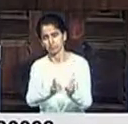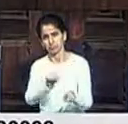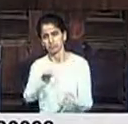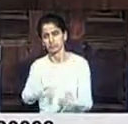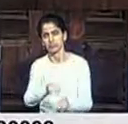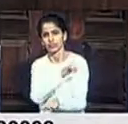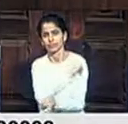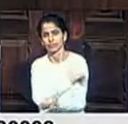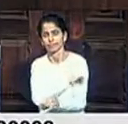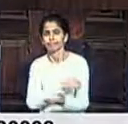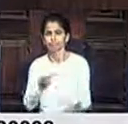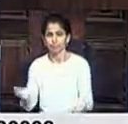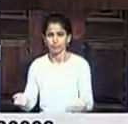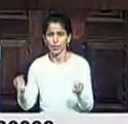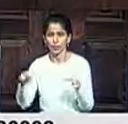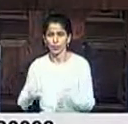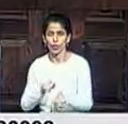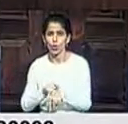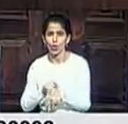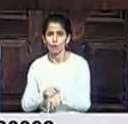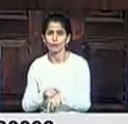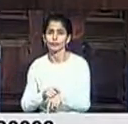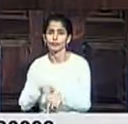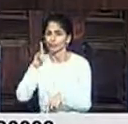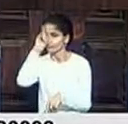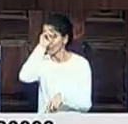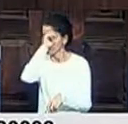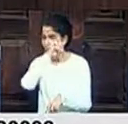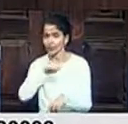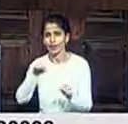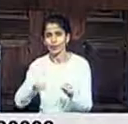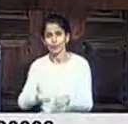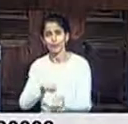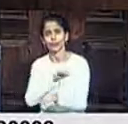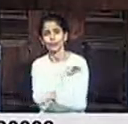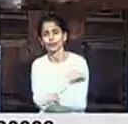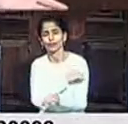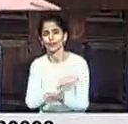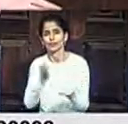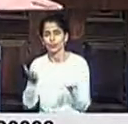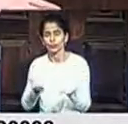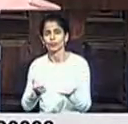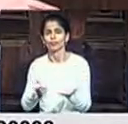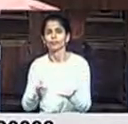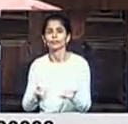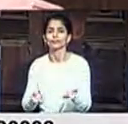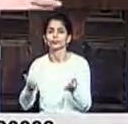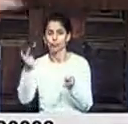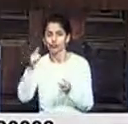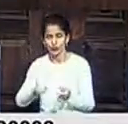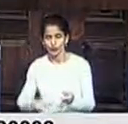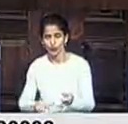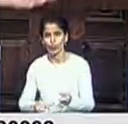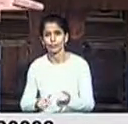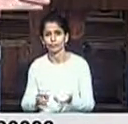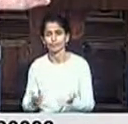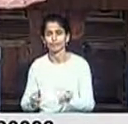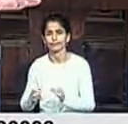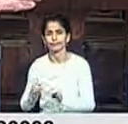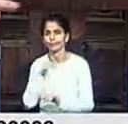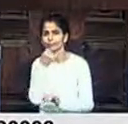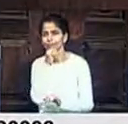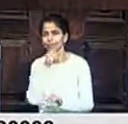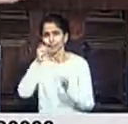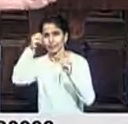crise terrível no país, a do Rio de Janeiro é pior ainda, agora a gente vai aumentar os impostos aqui, inclusive da